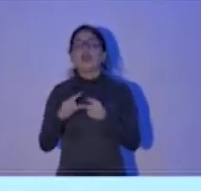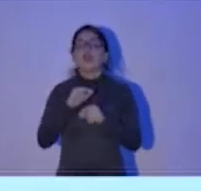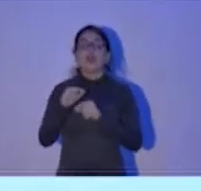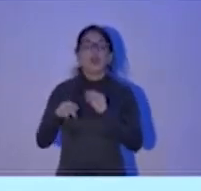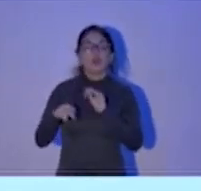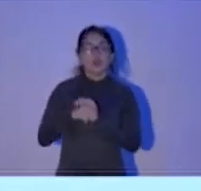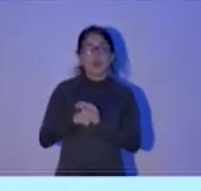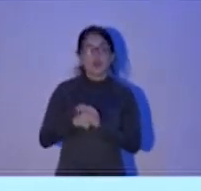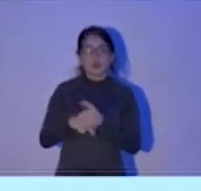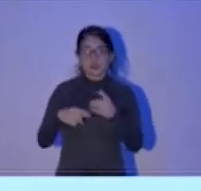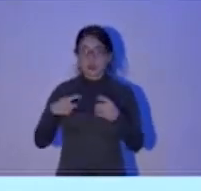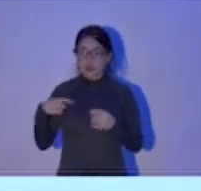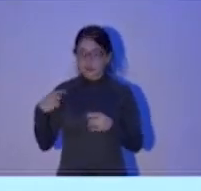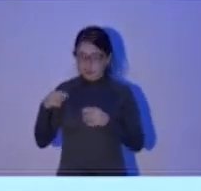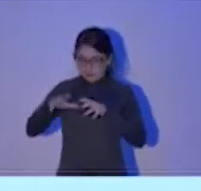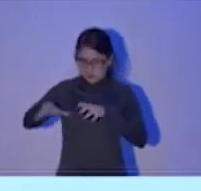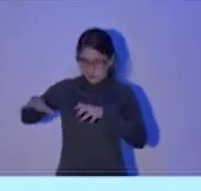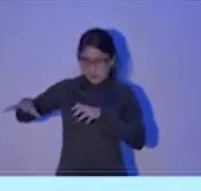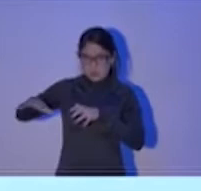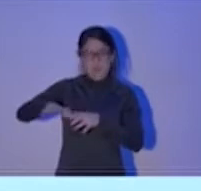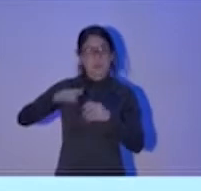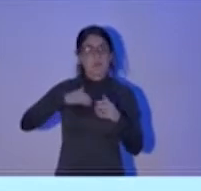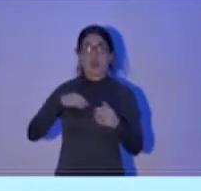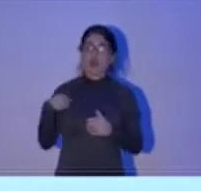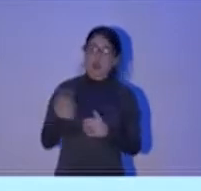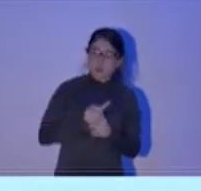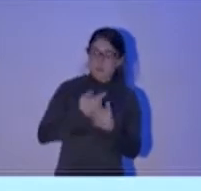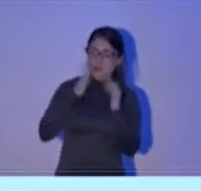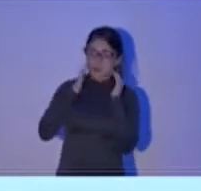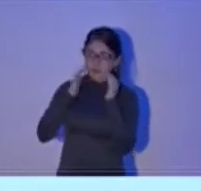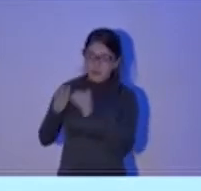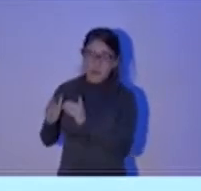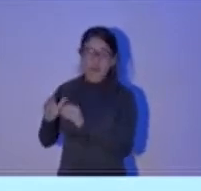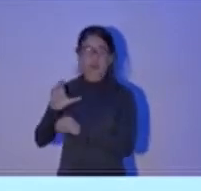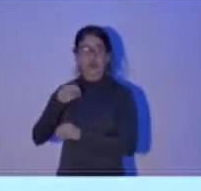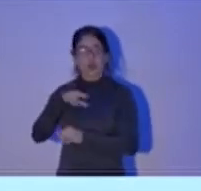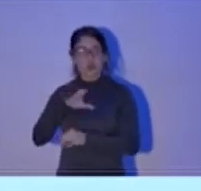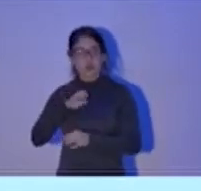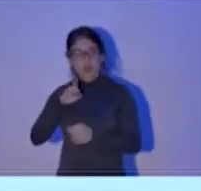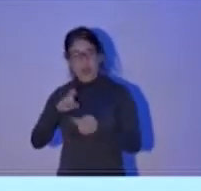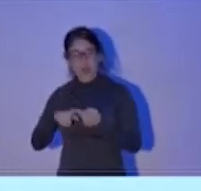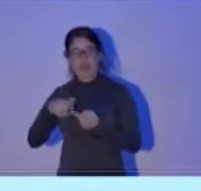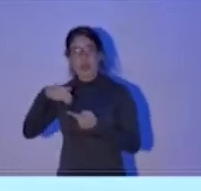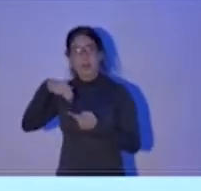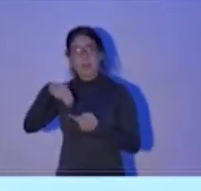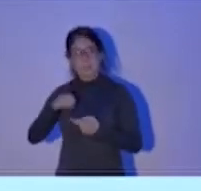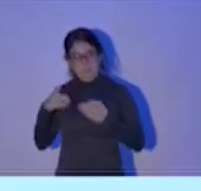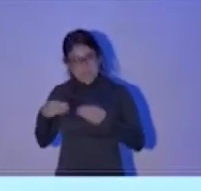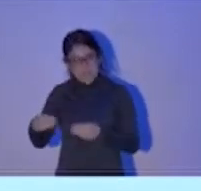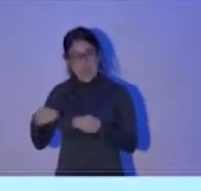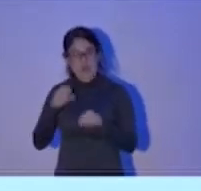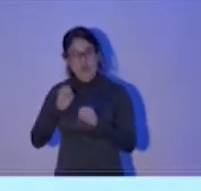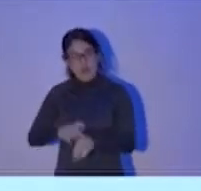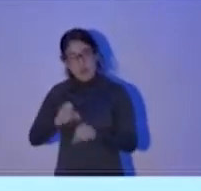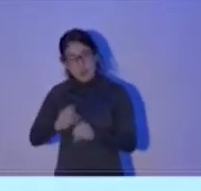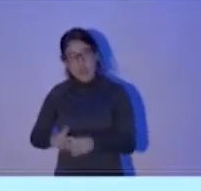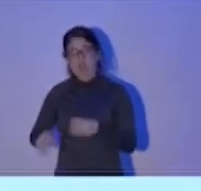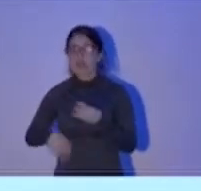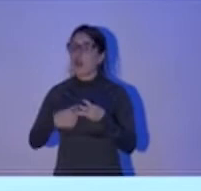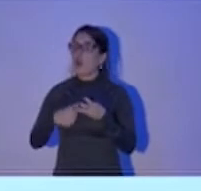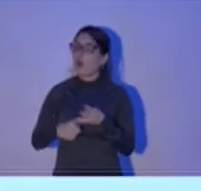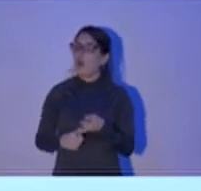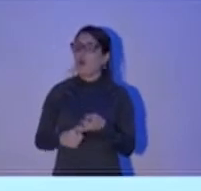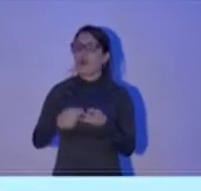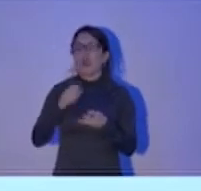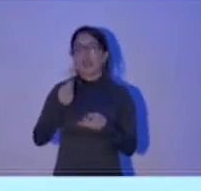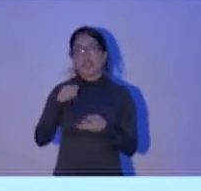elas precisam ser respeitadas. E esse espaço concede um DIME, Ministério da Educação, tem buscado, e nós